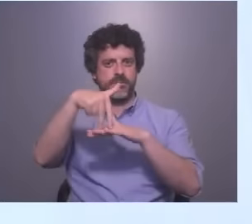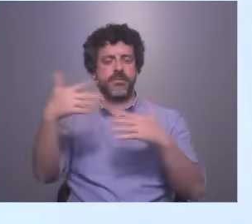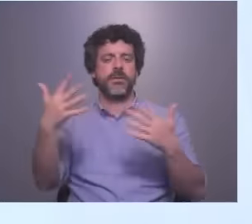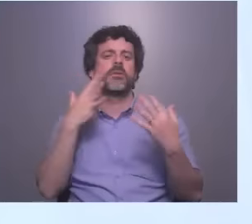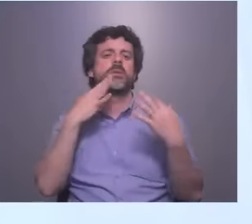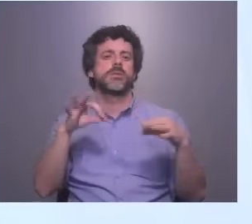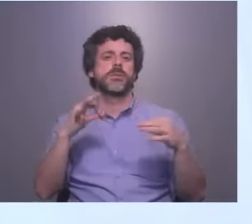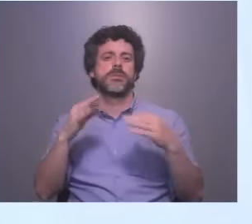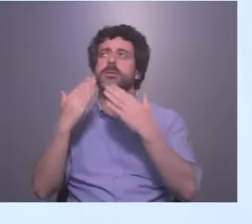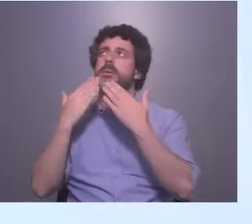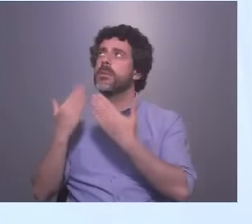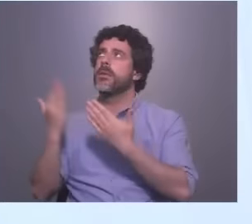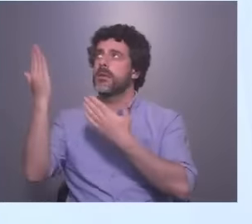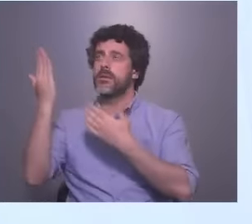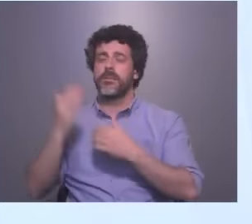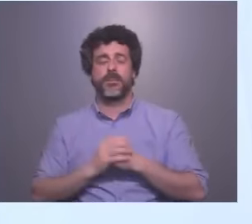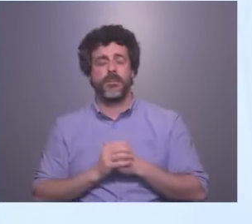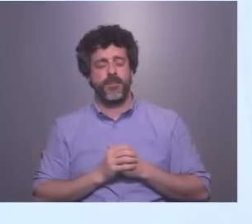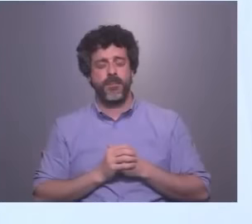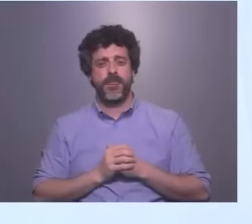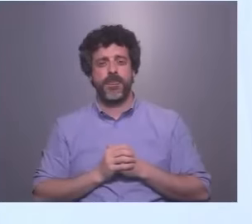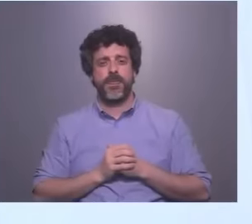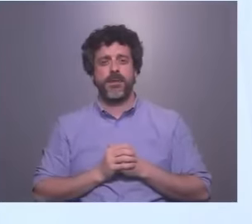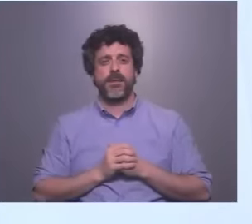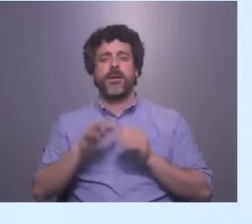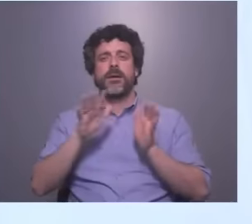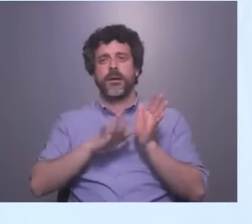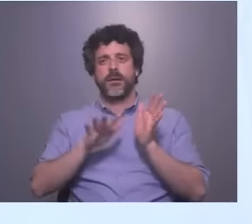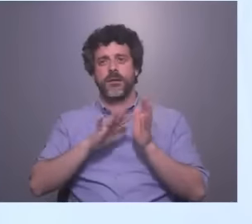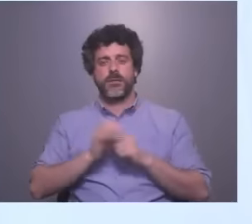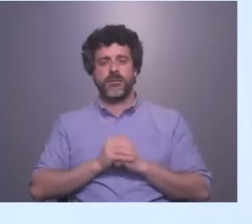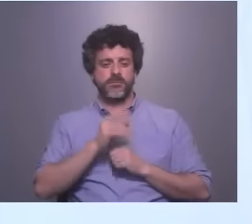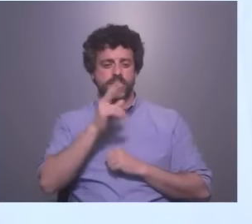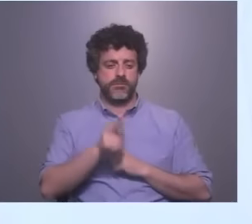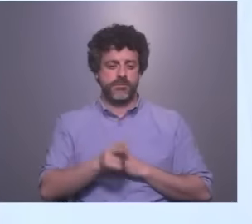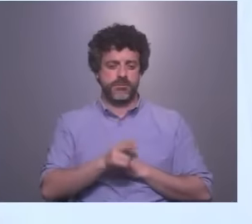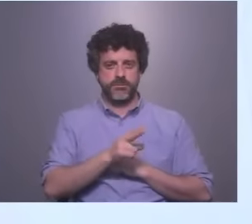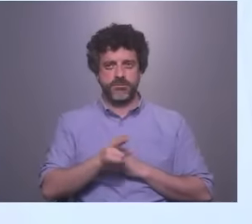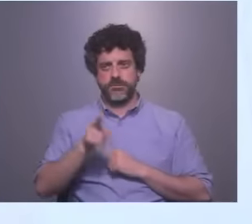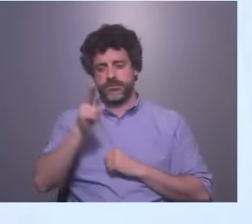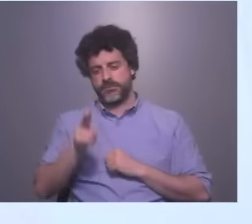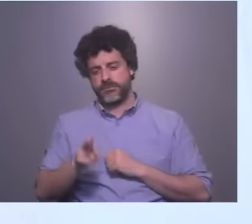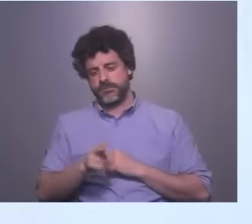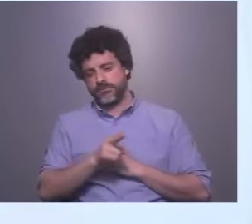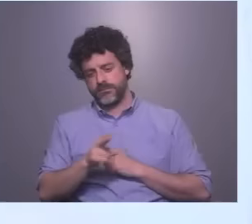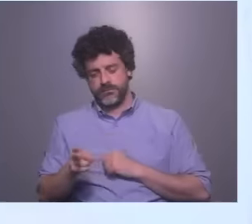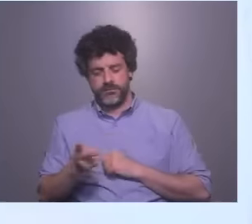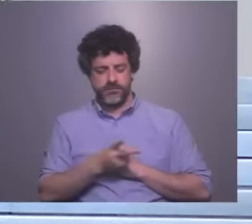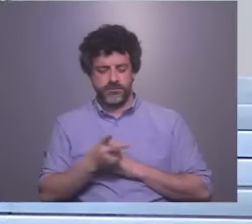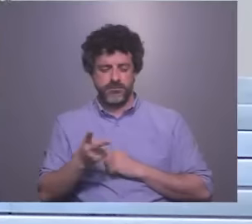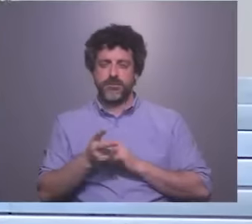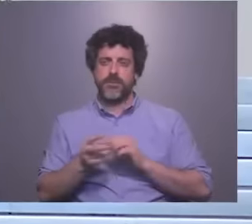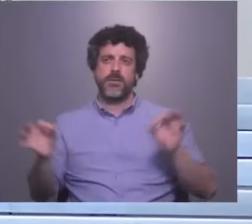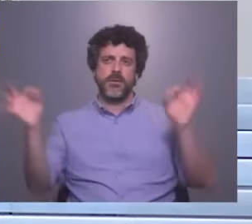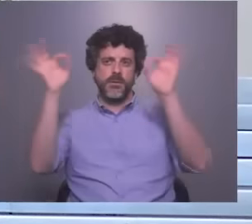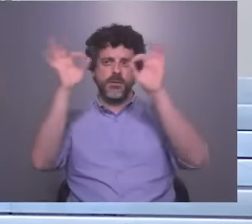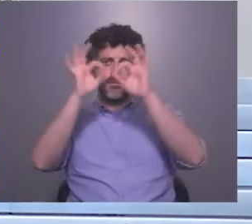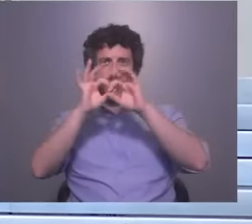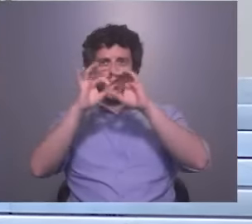toda a Igreja, ao celebrarmos o primeiro dia da semana em que nosso Senhor Jesus Cristo ressuscitou dos